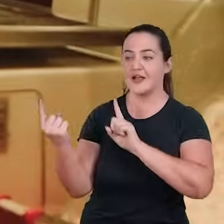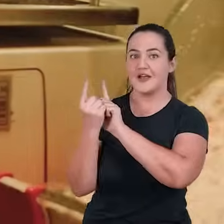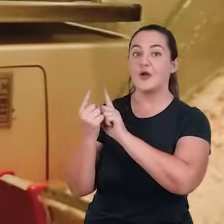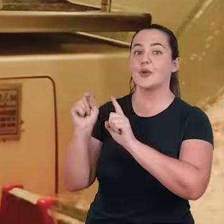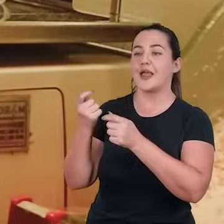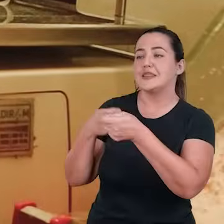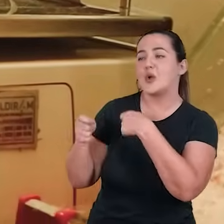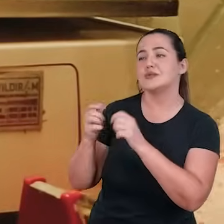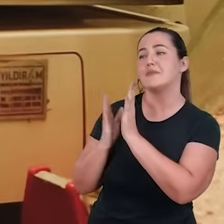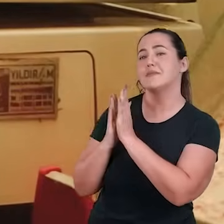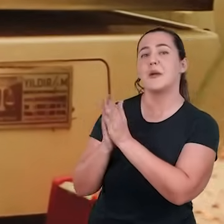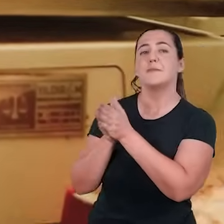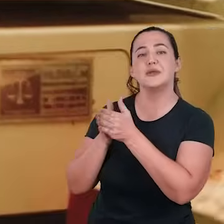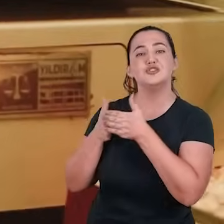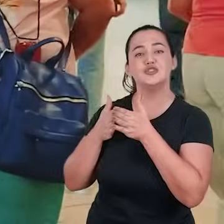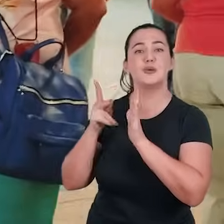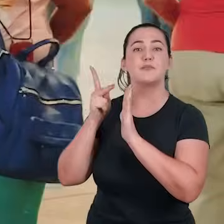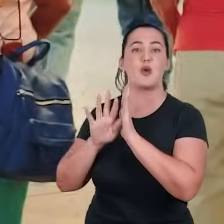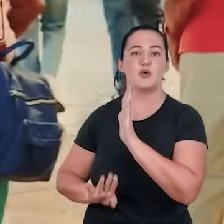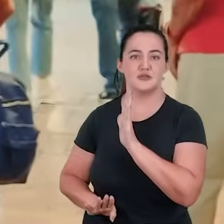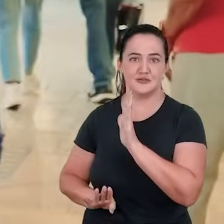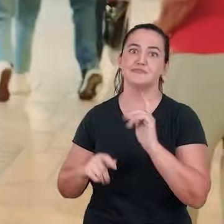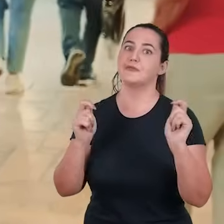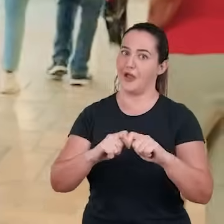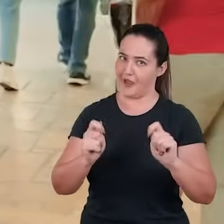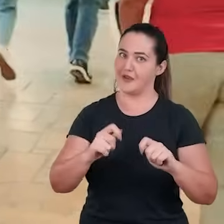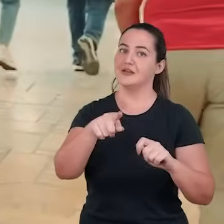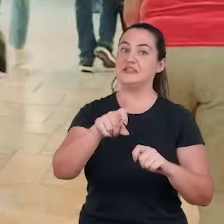com o vendedor. Ou seja, você deve